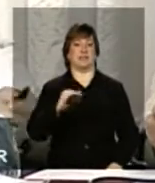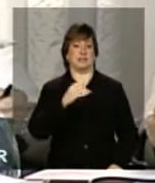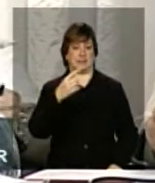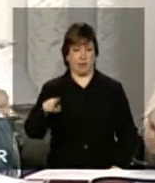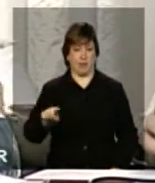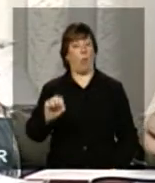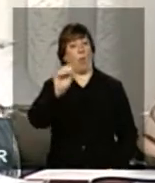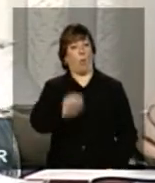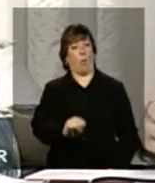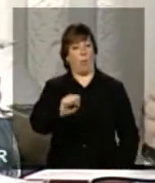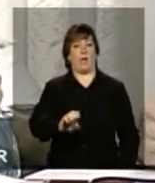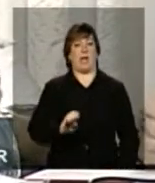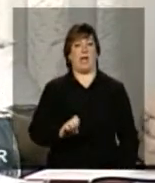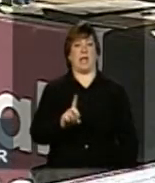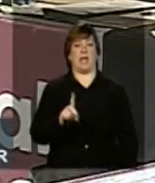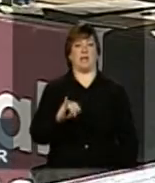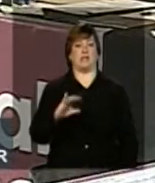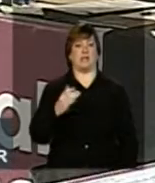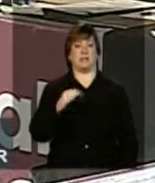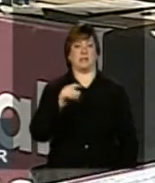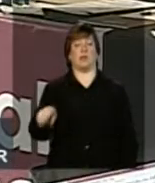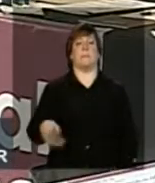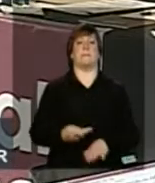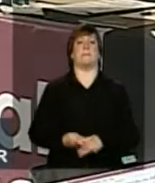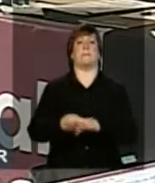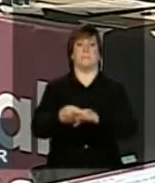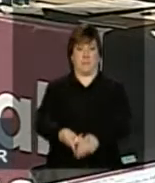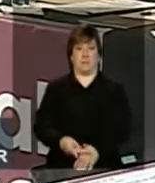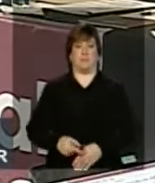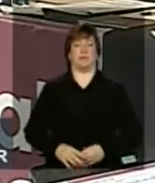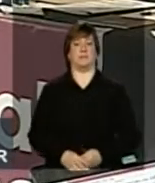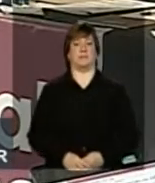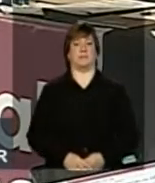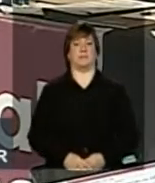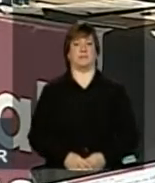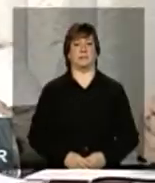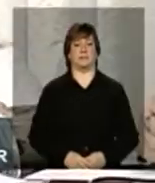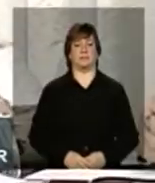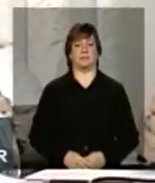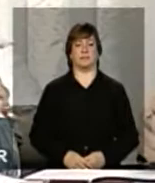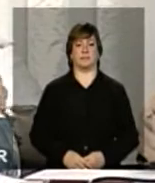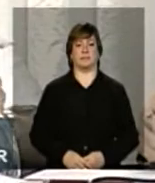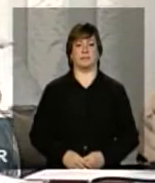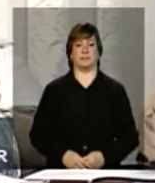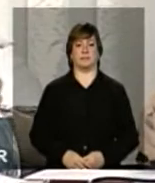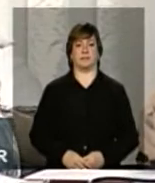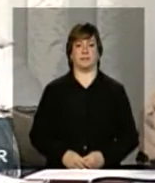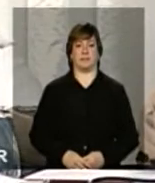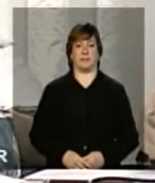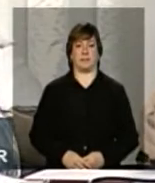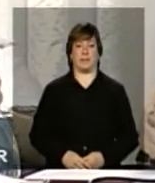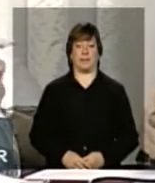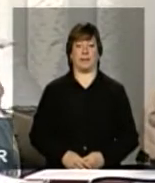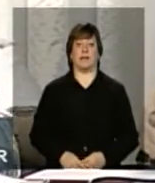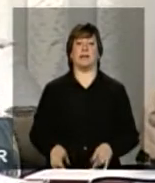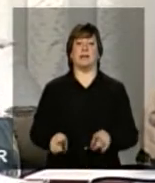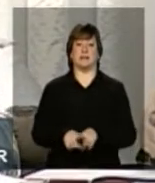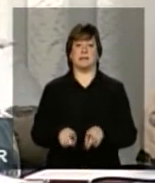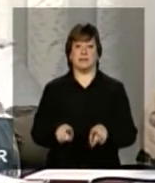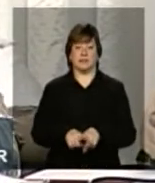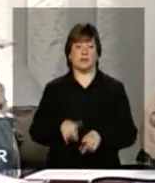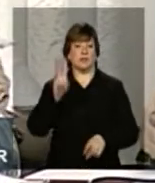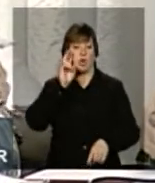A 8ª edição, né, do prêmio. E no âmbito do enfrentamento